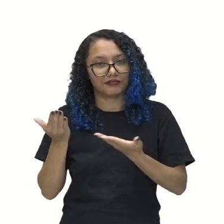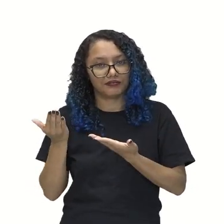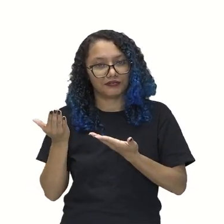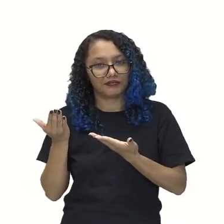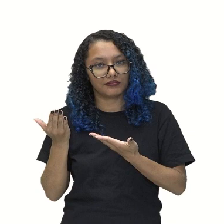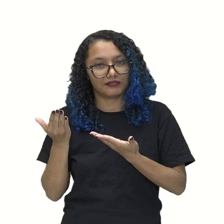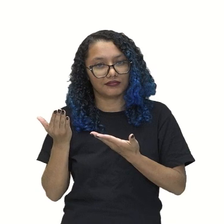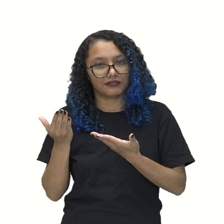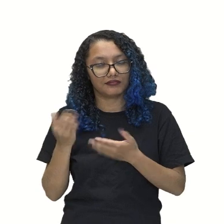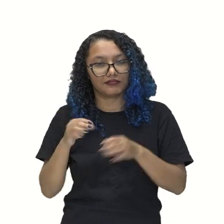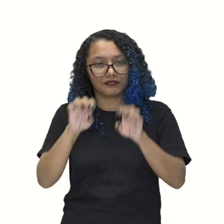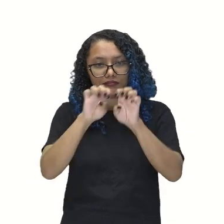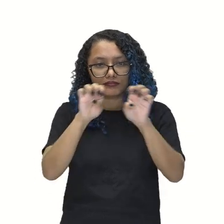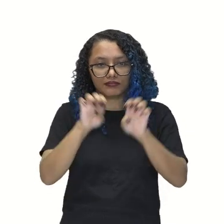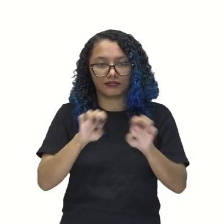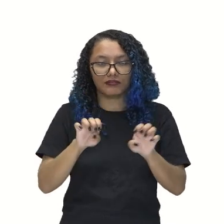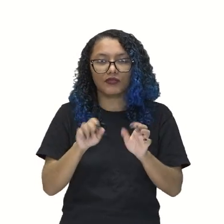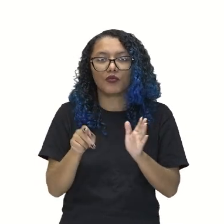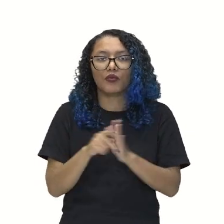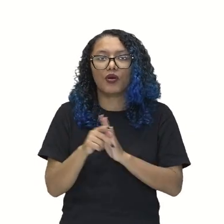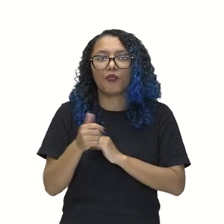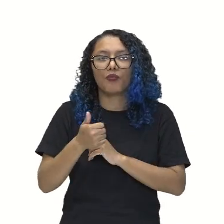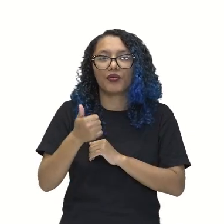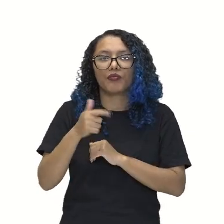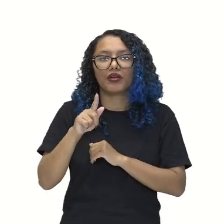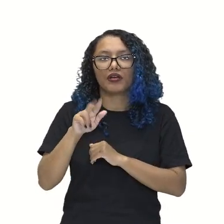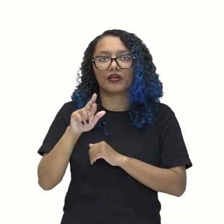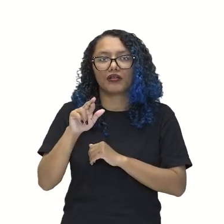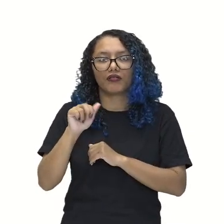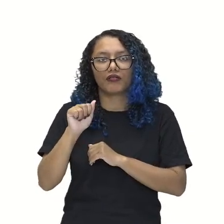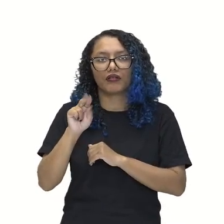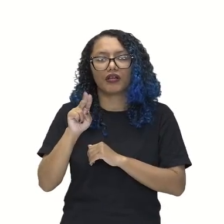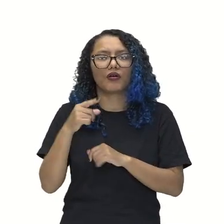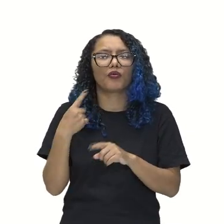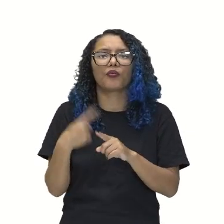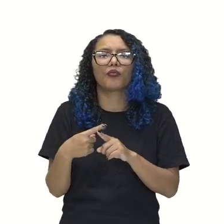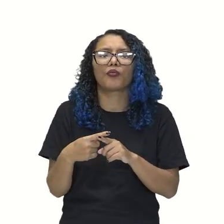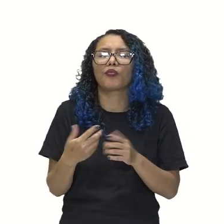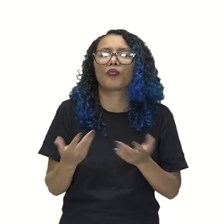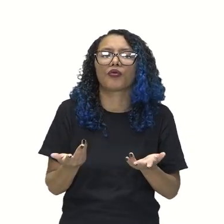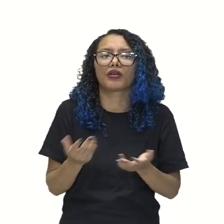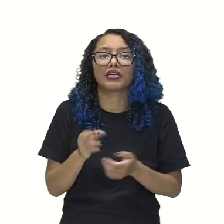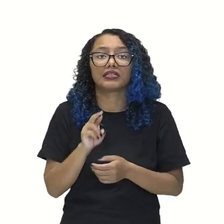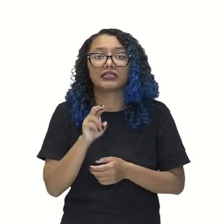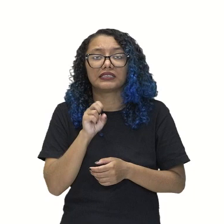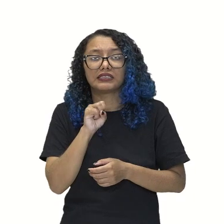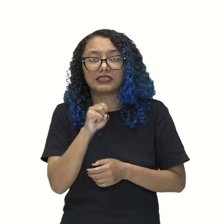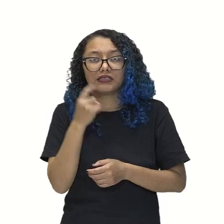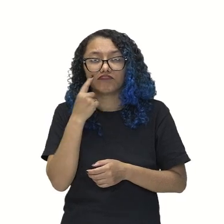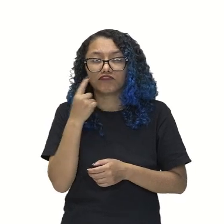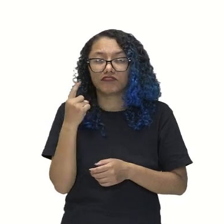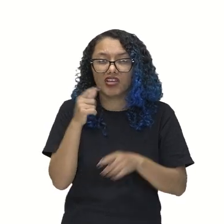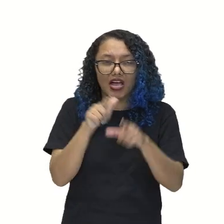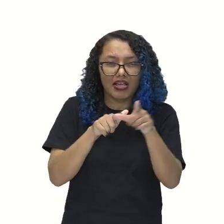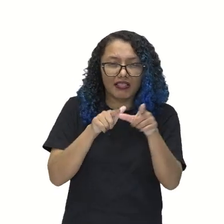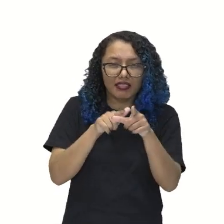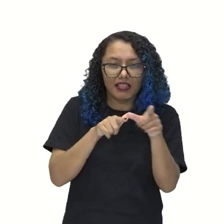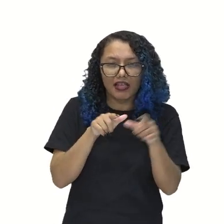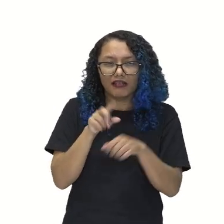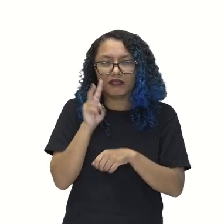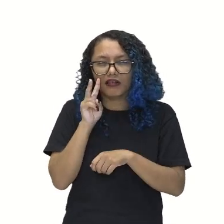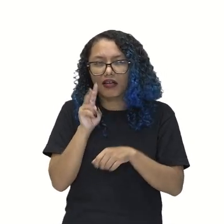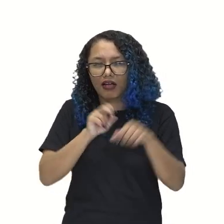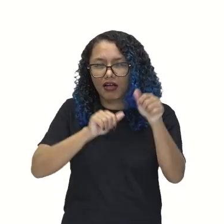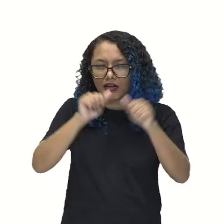sisteminha de primeiro grau. Por que de primeiro grau? Porque se nós olharmos para as variáveis que